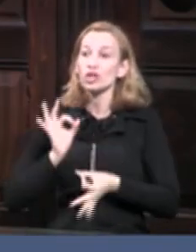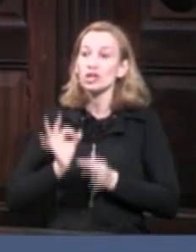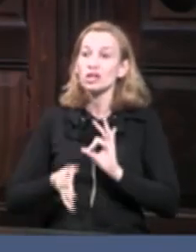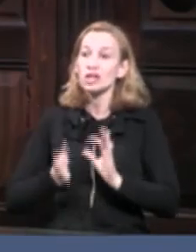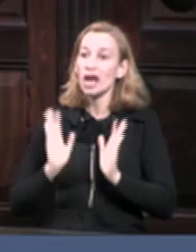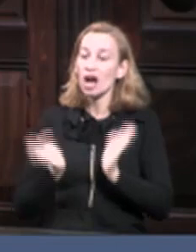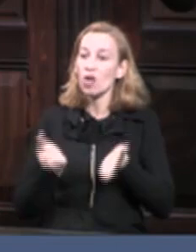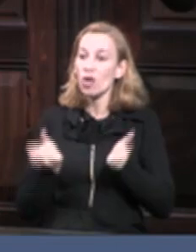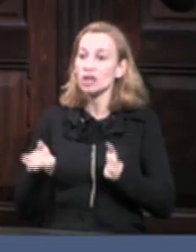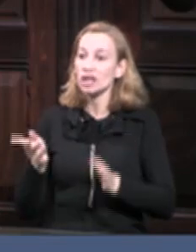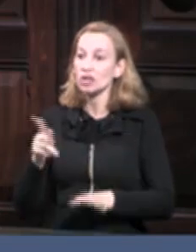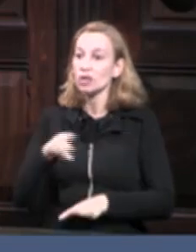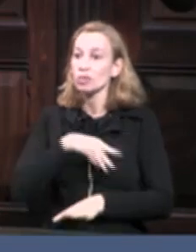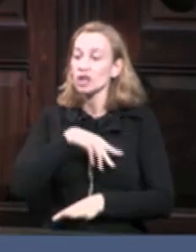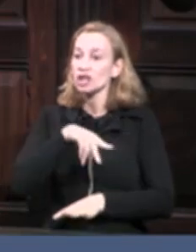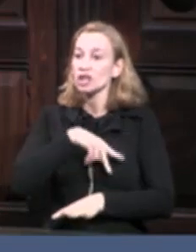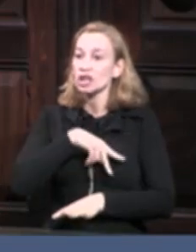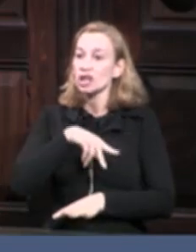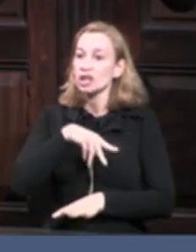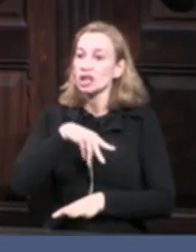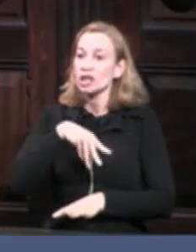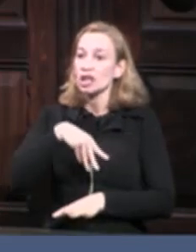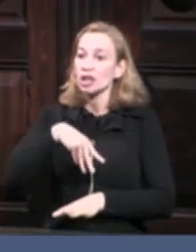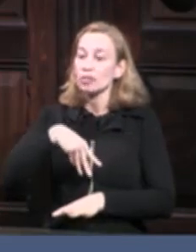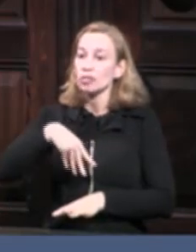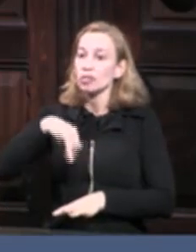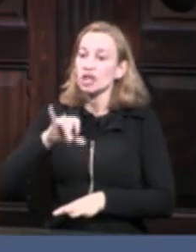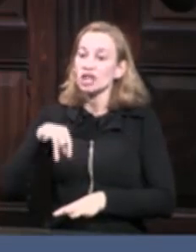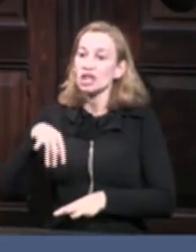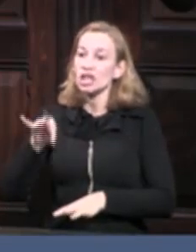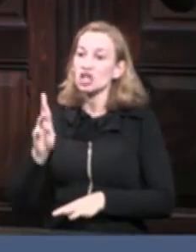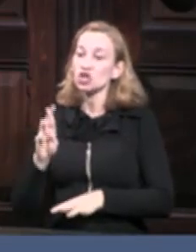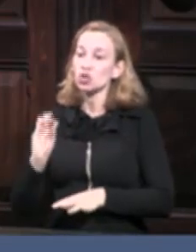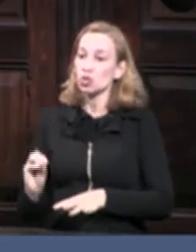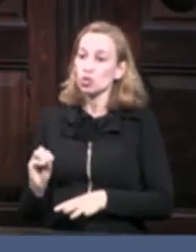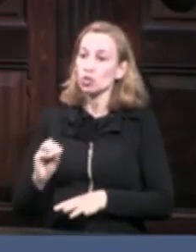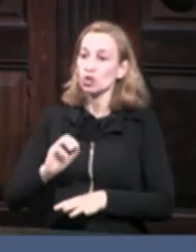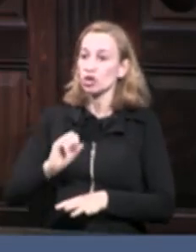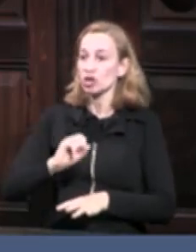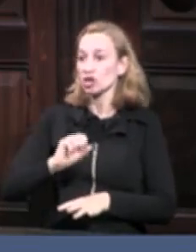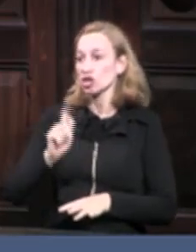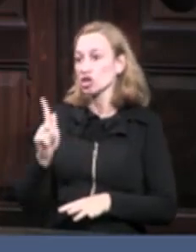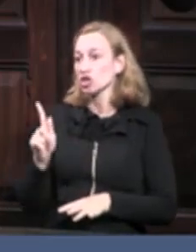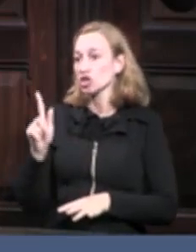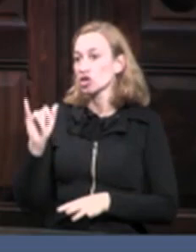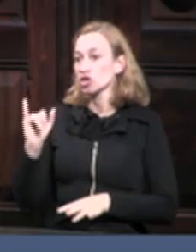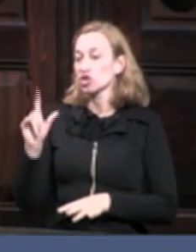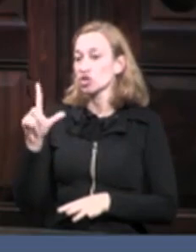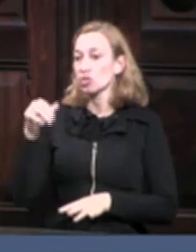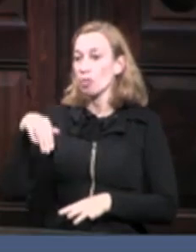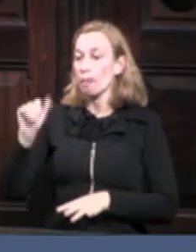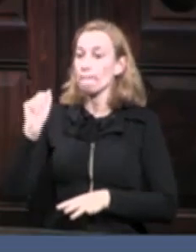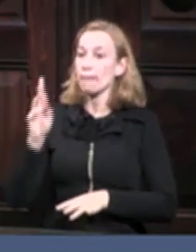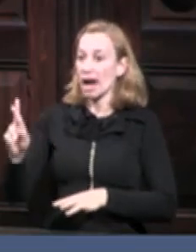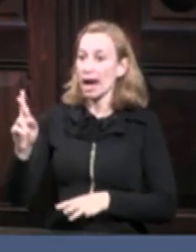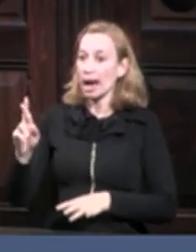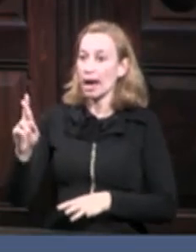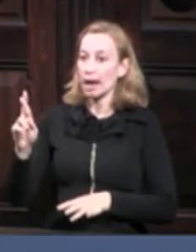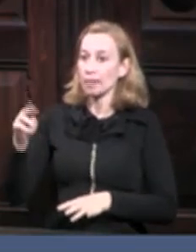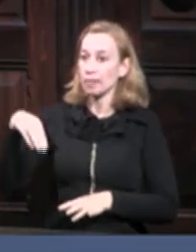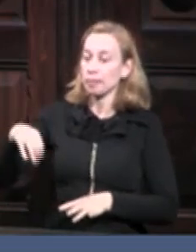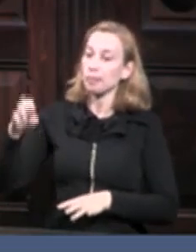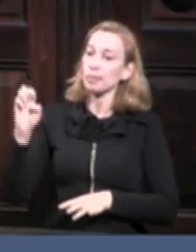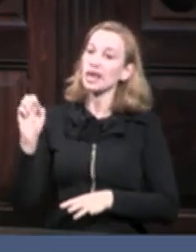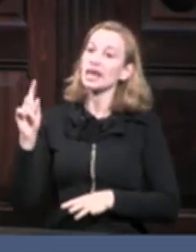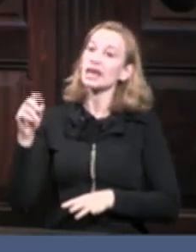do ministro Gilmar Mendes. Obviamente não quero suscitar aqui que haja algum tipo de participação